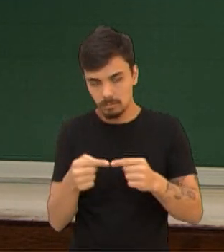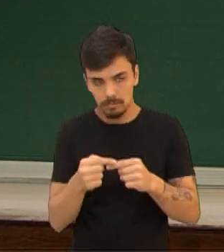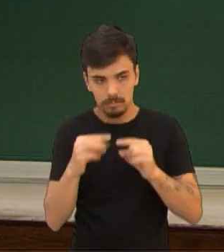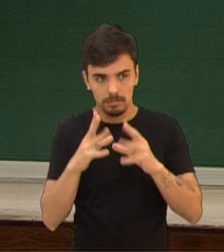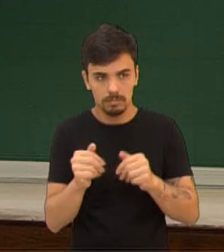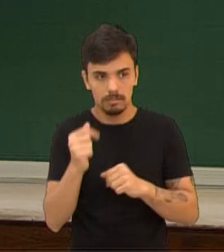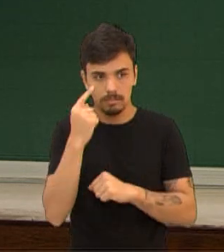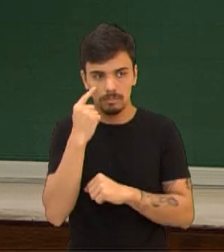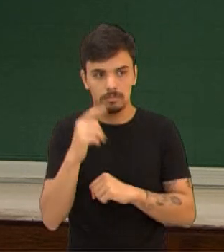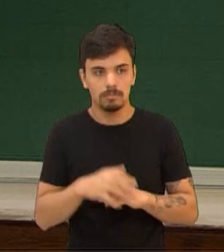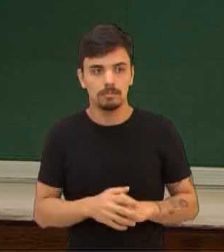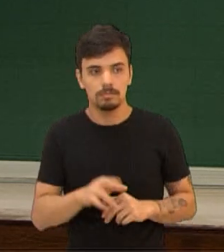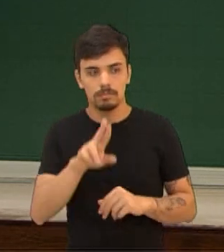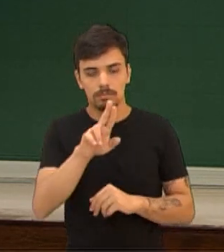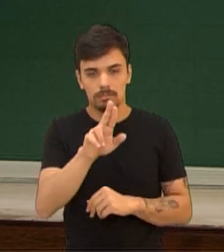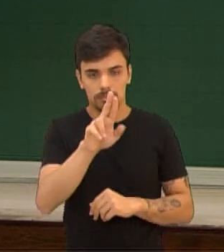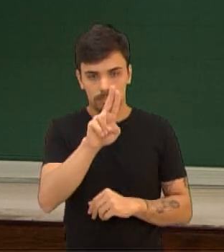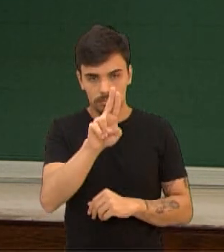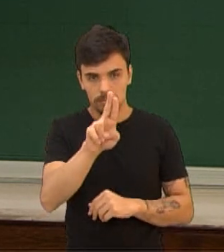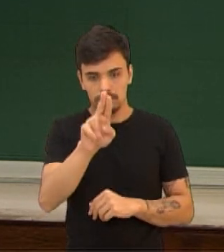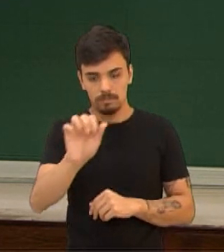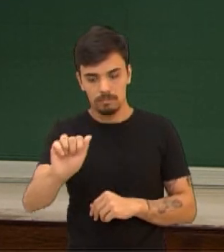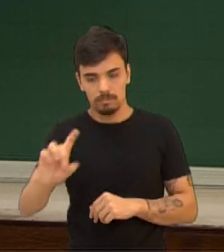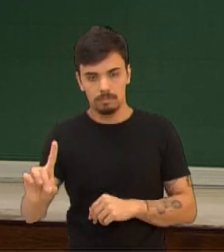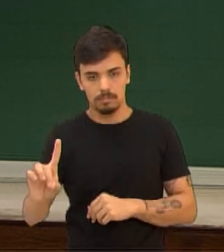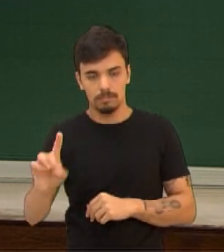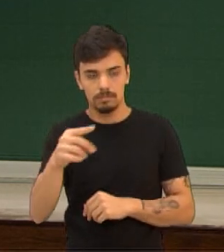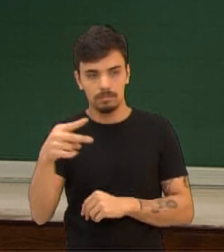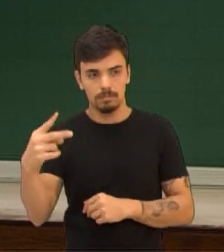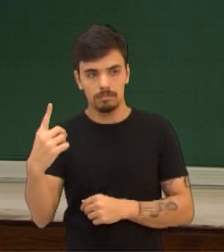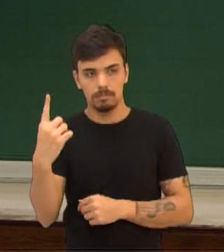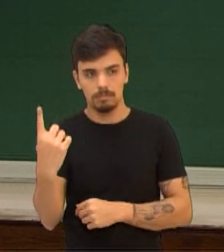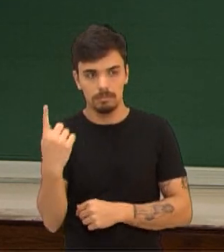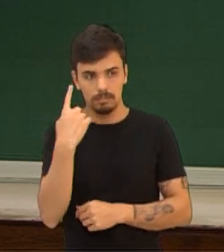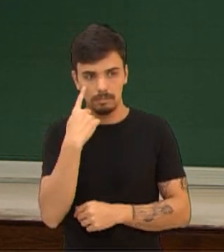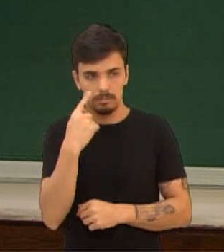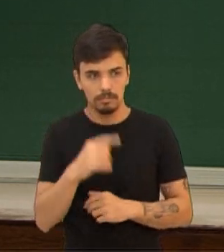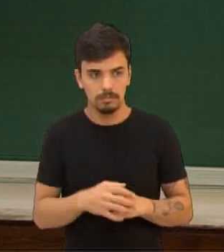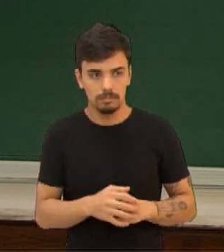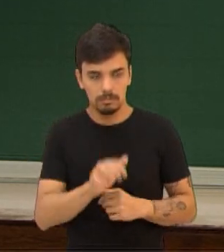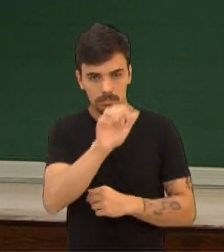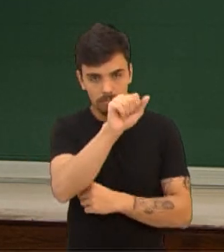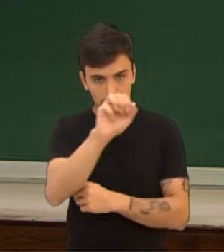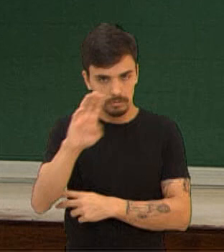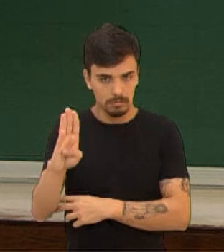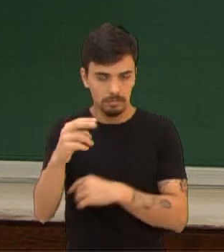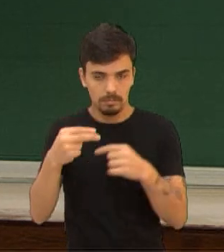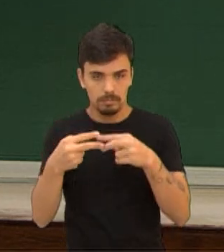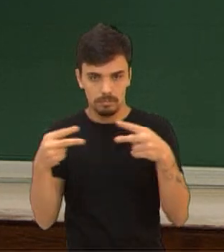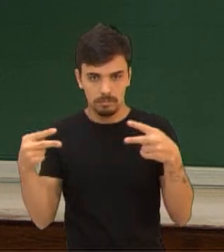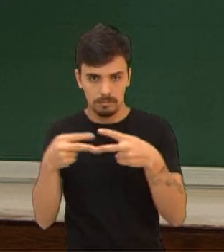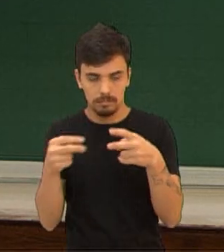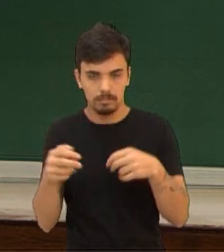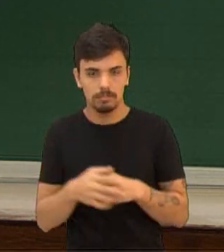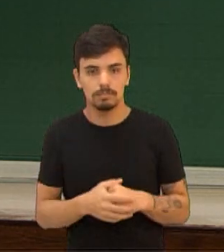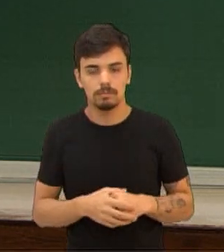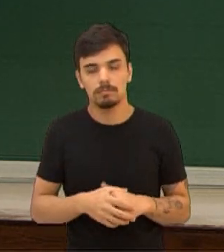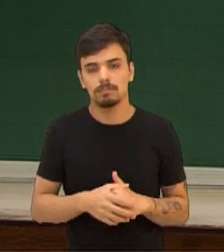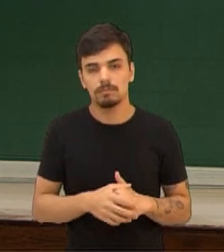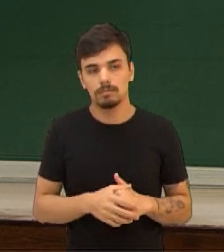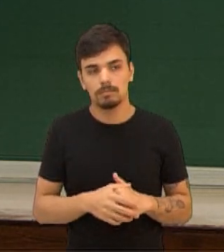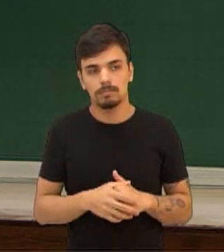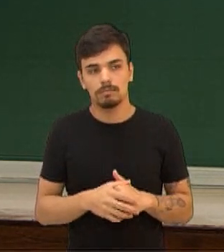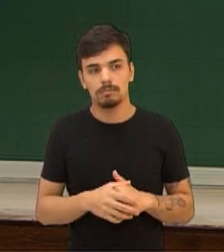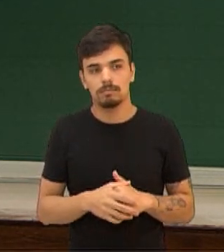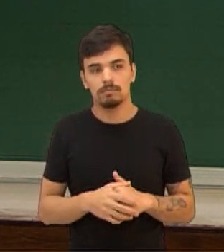UAD é igual a tensão U1, que é a tensão UAB, no capacitor 1, tá?